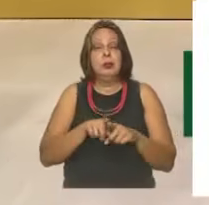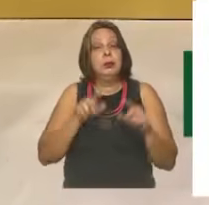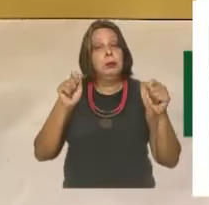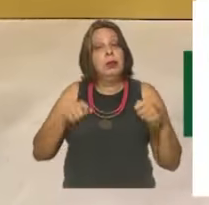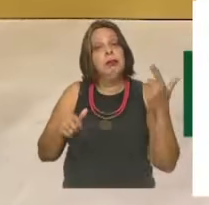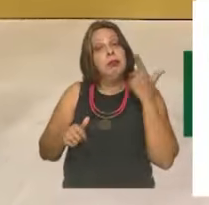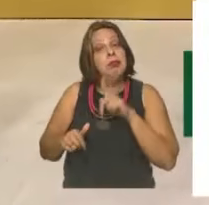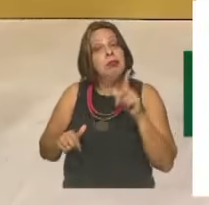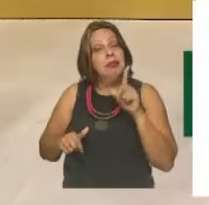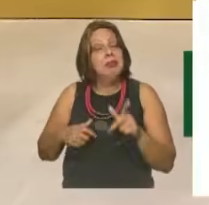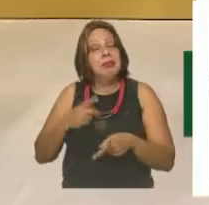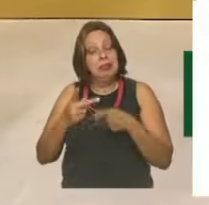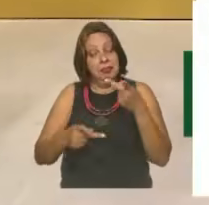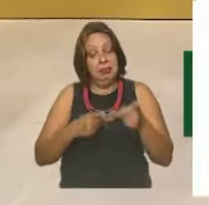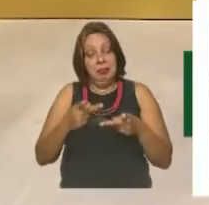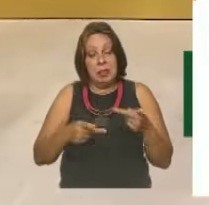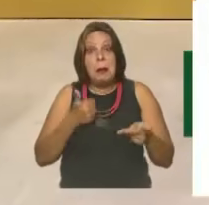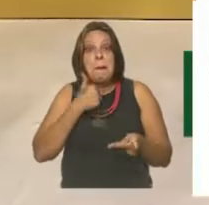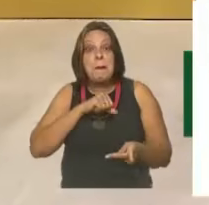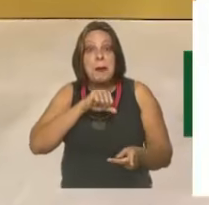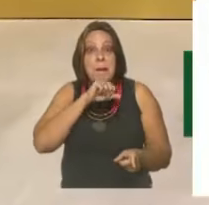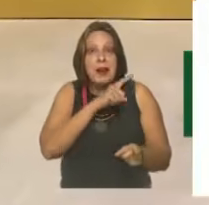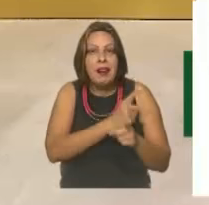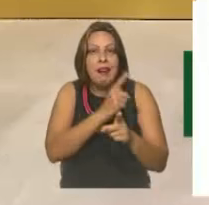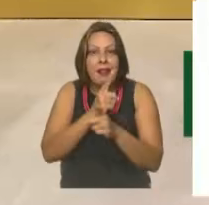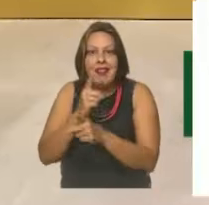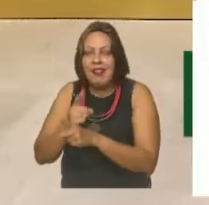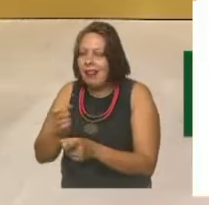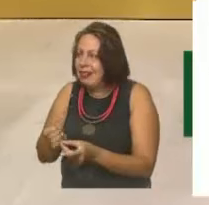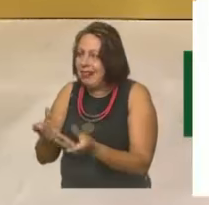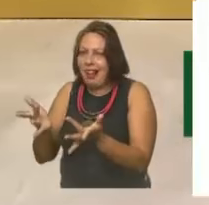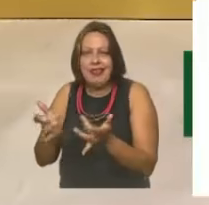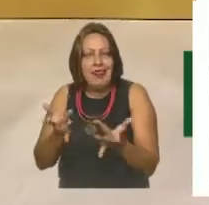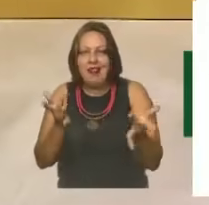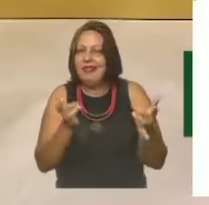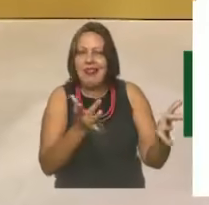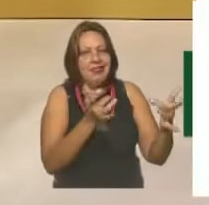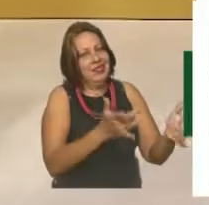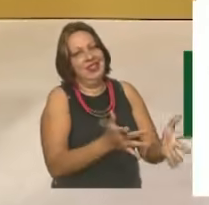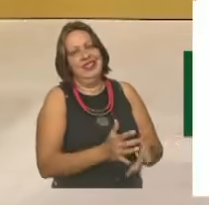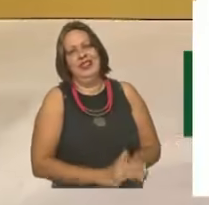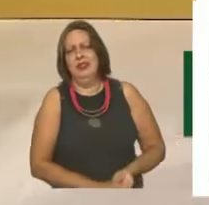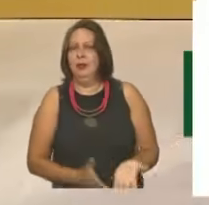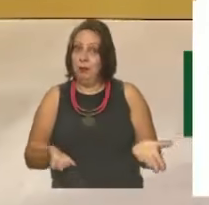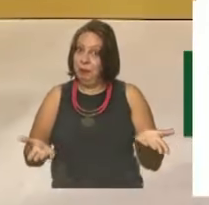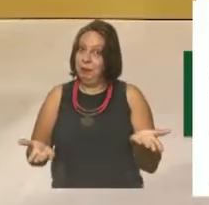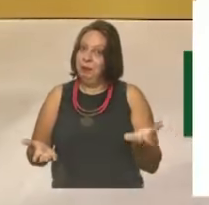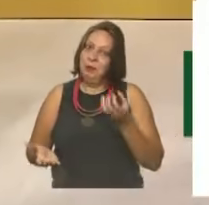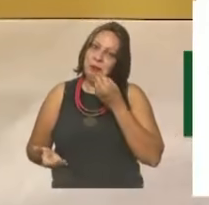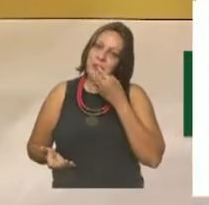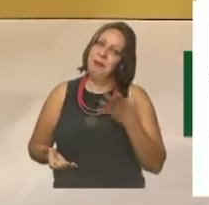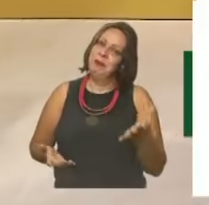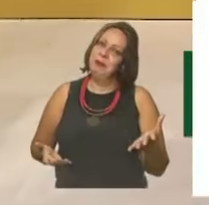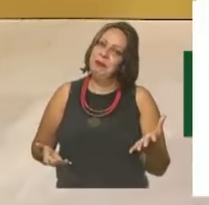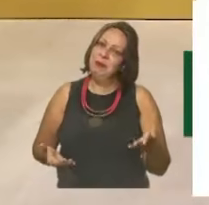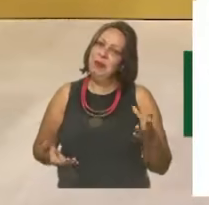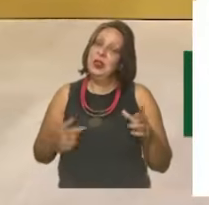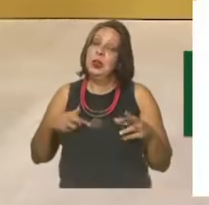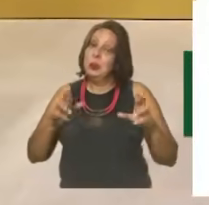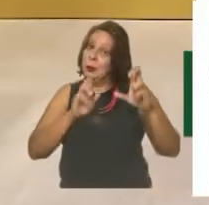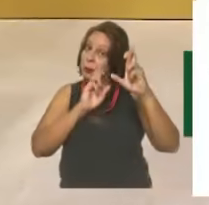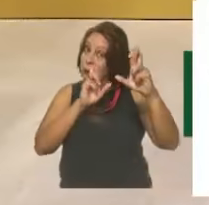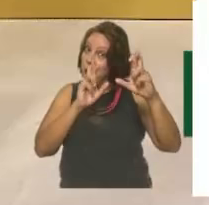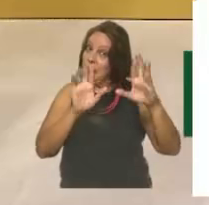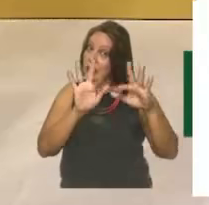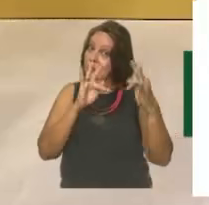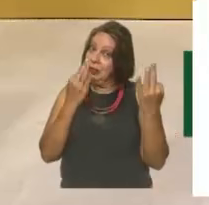Então, presenteie a todas as mamães que você conhece. Com certeza, vale a pena, viu? Eu tô já na torcida desde já para